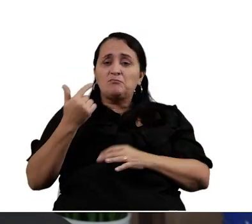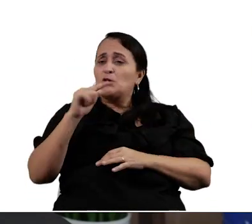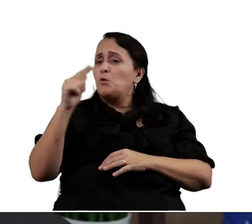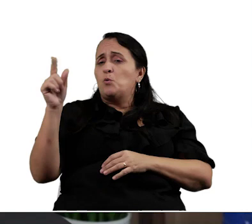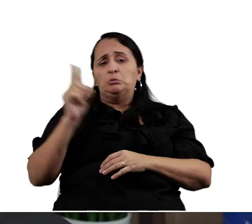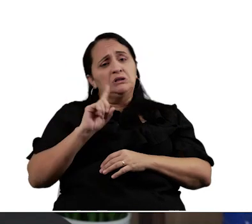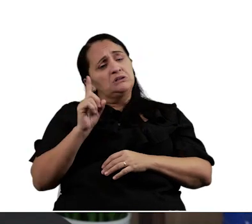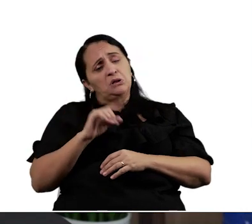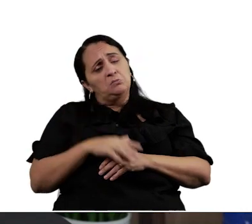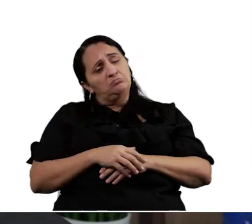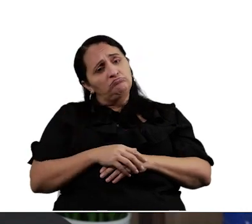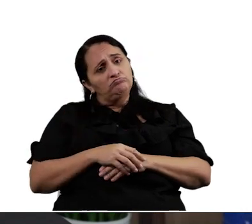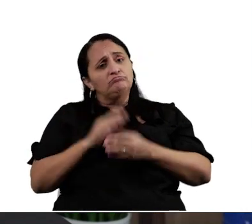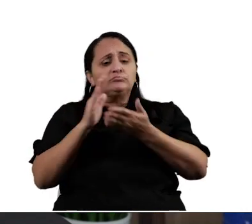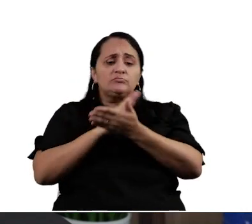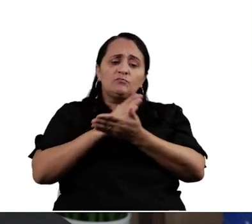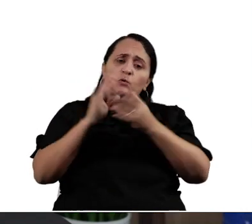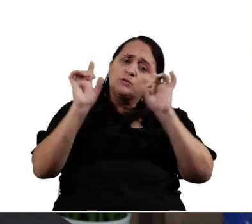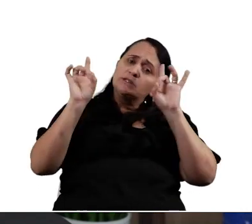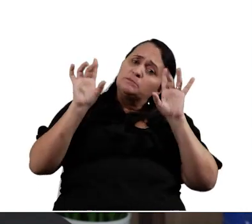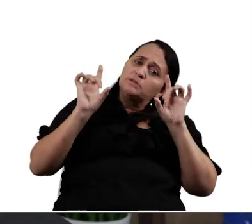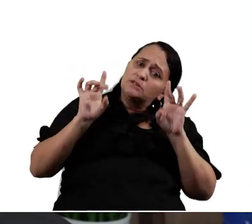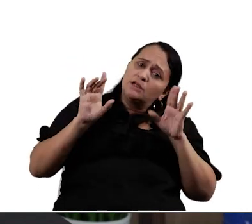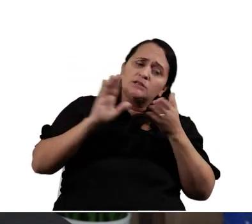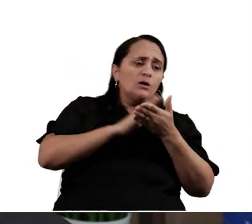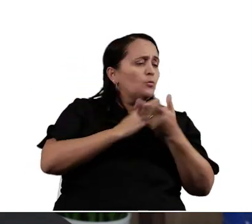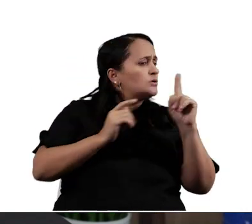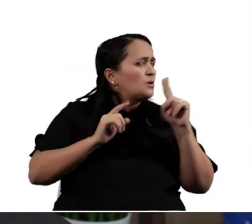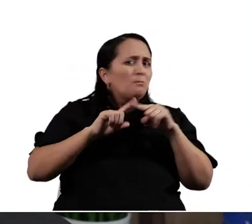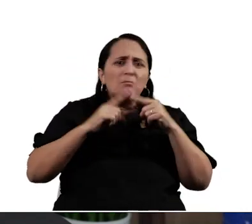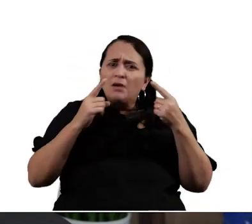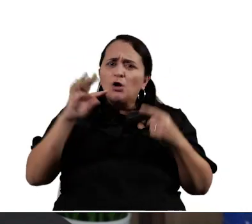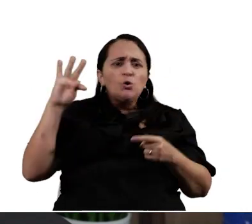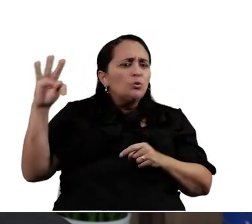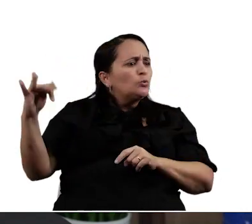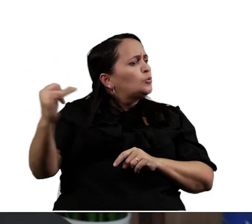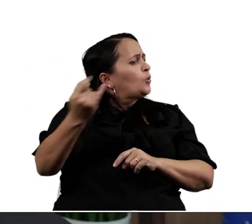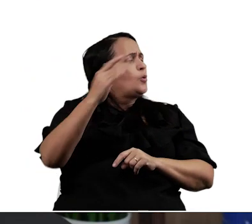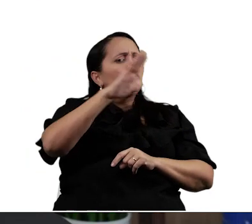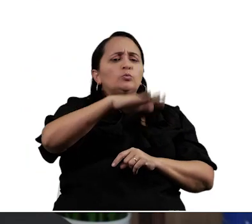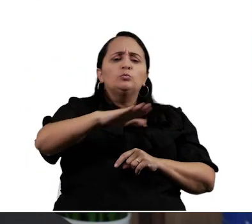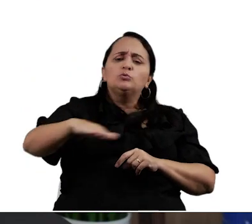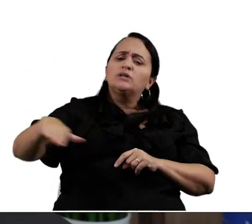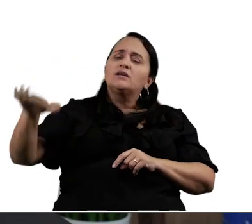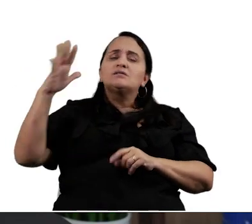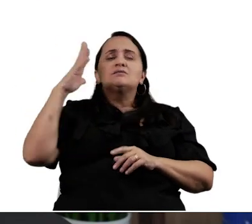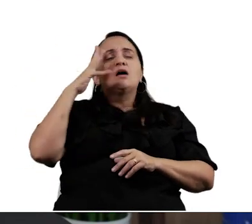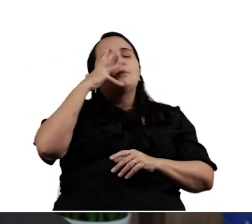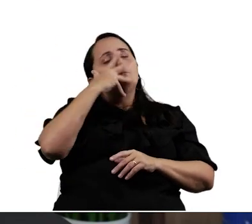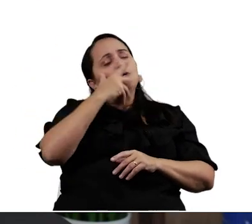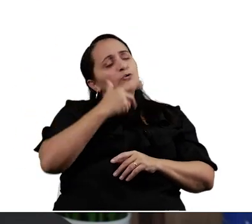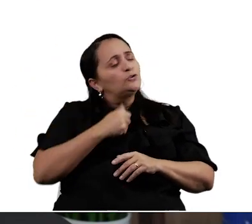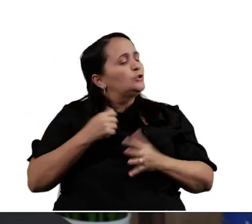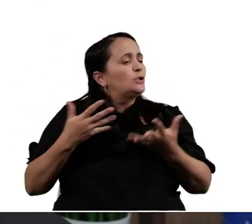não. Algumas têm necessidades especiais. Mas são todas crianças maravilhosas, únicas, sem